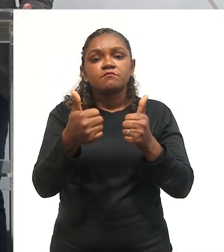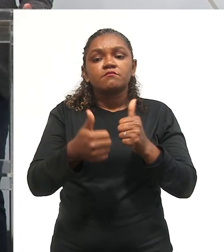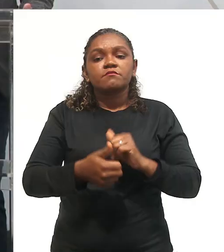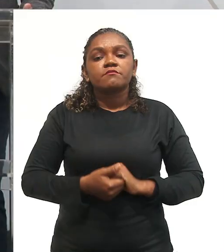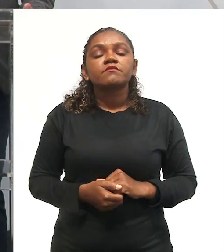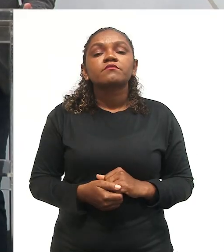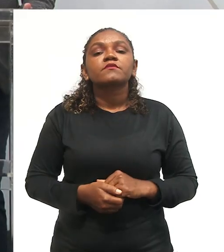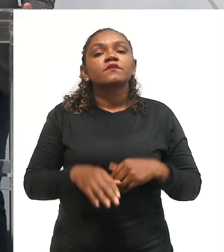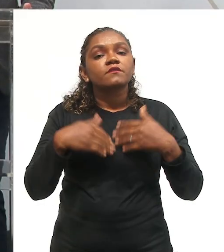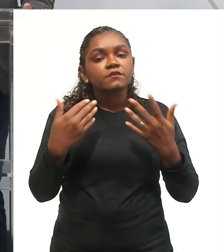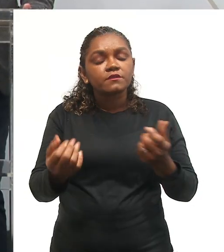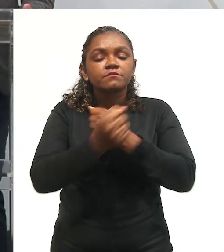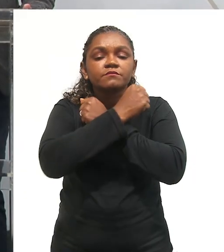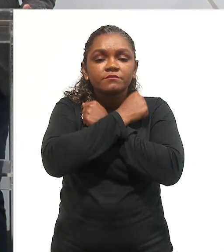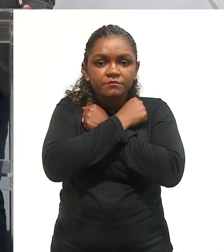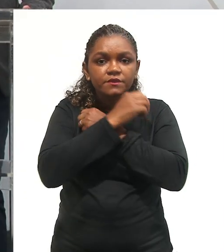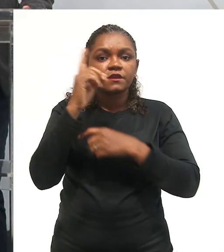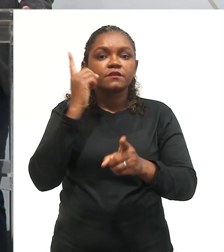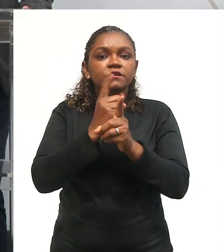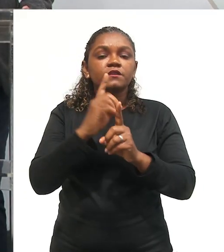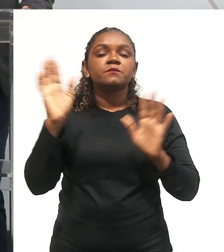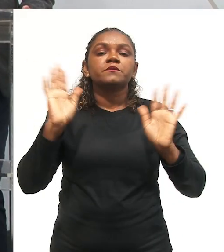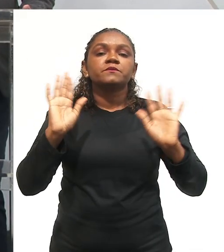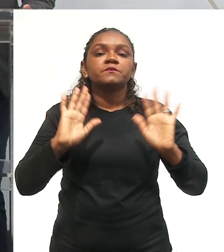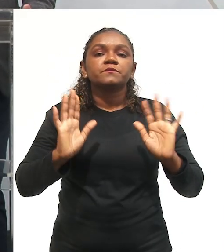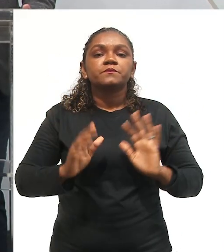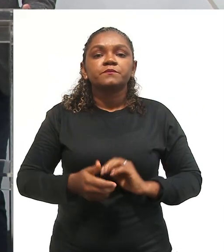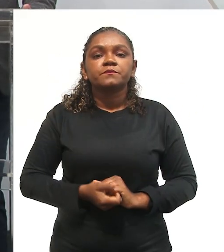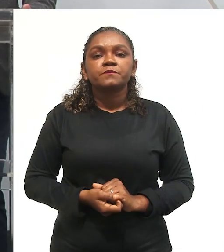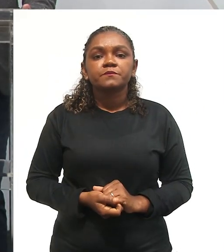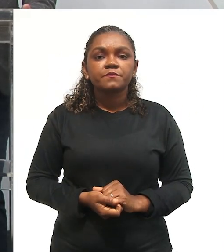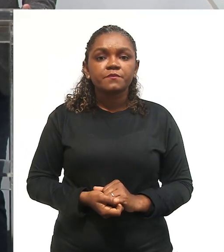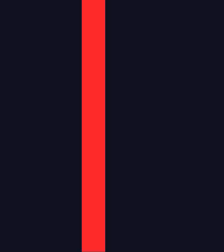extinção. Então um abraço e até a próxima.